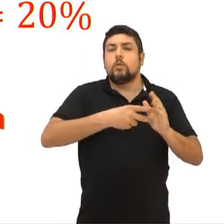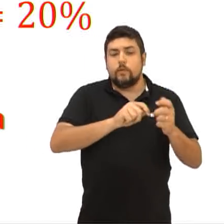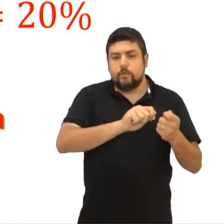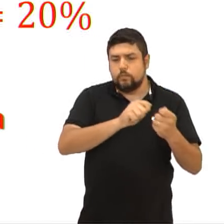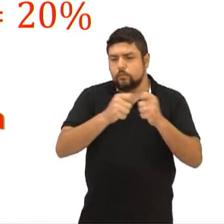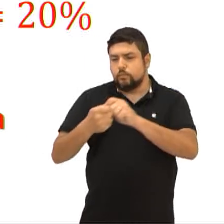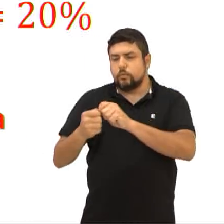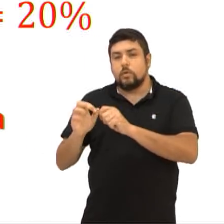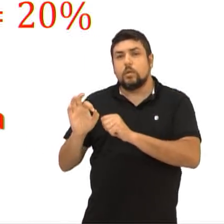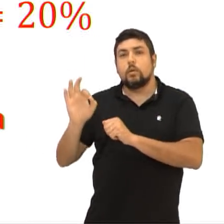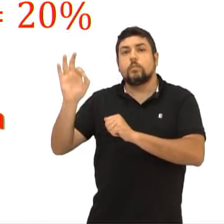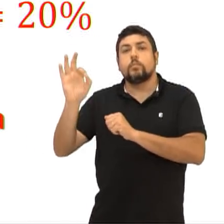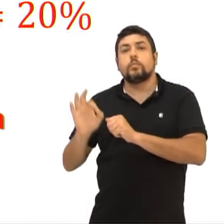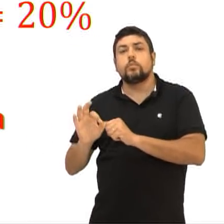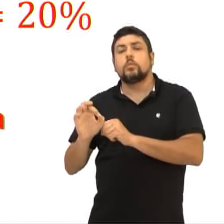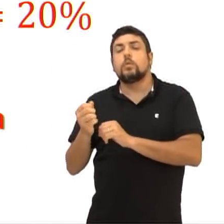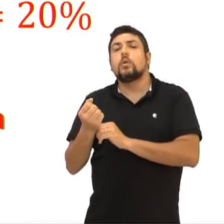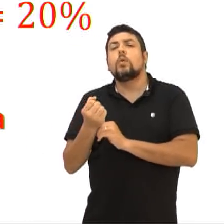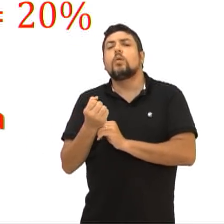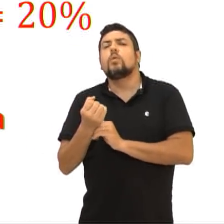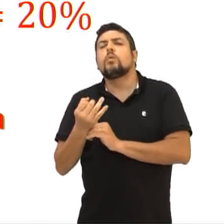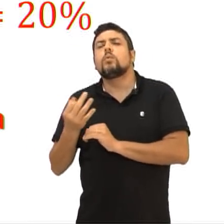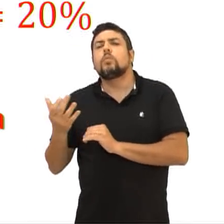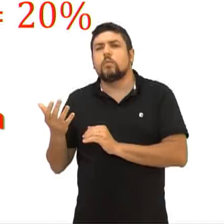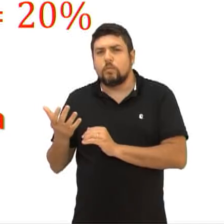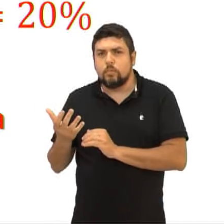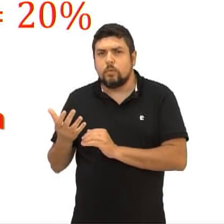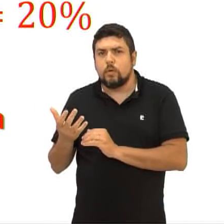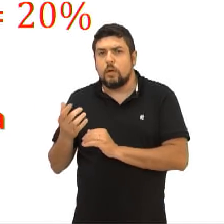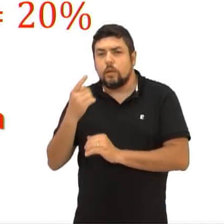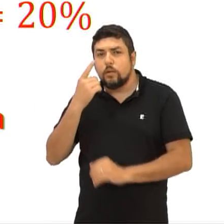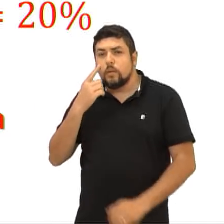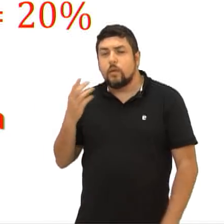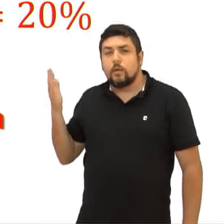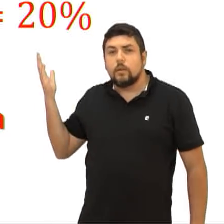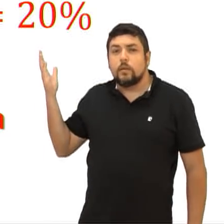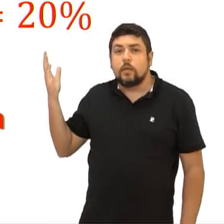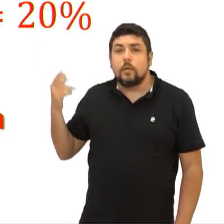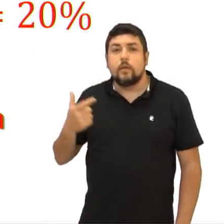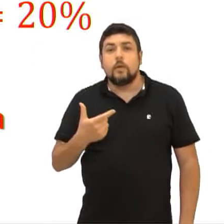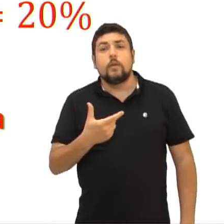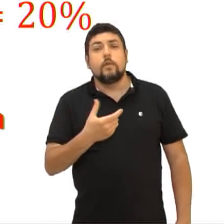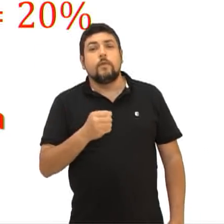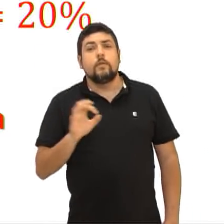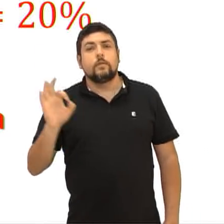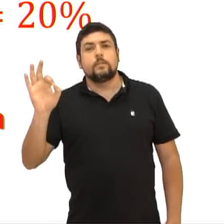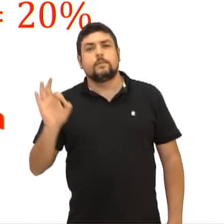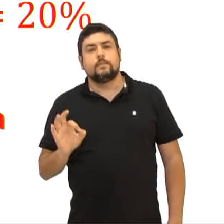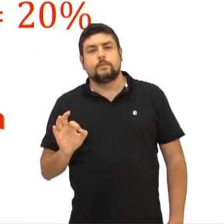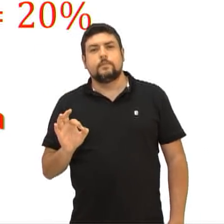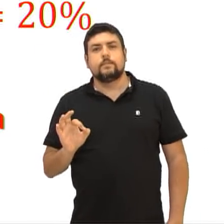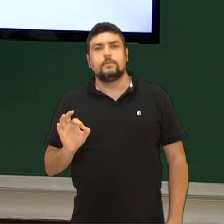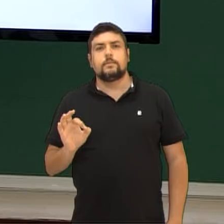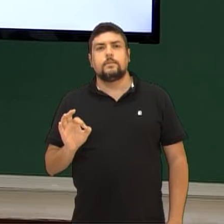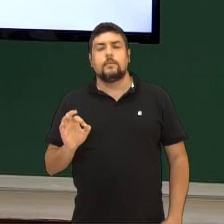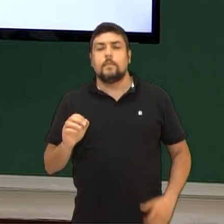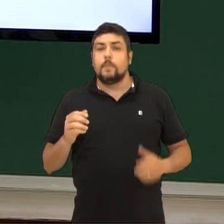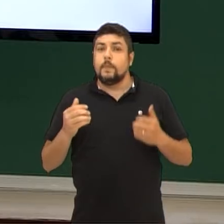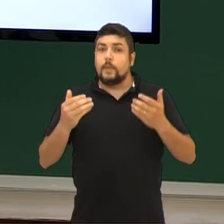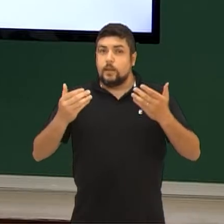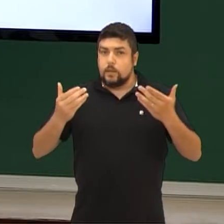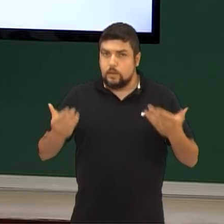o total de alunos, o número de alunos que obteve a nota máxima, seria 20%. Então,